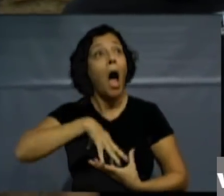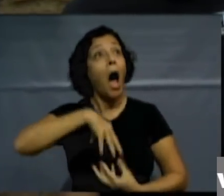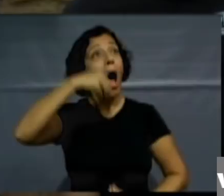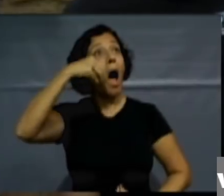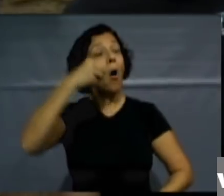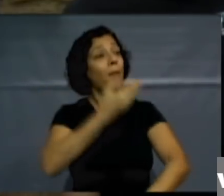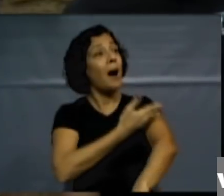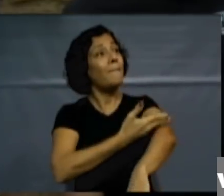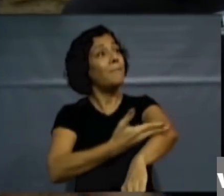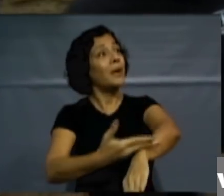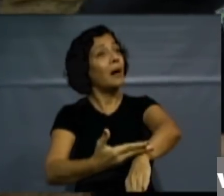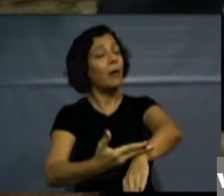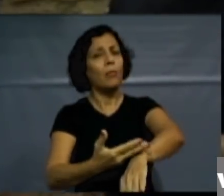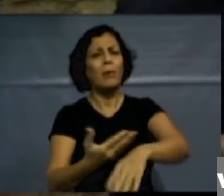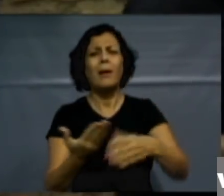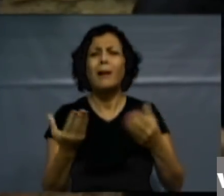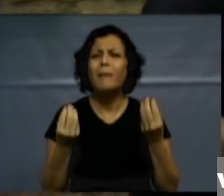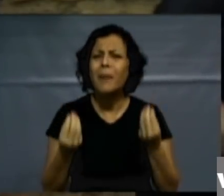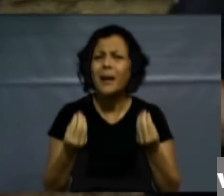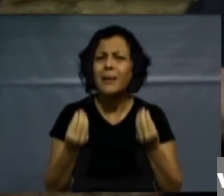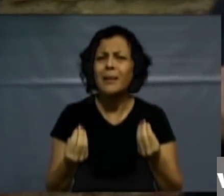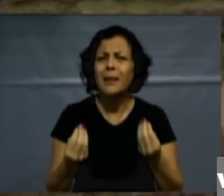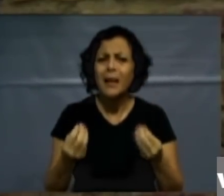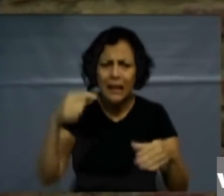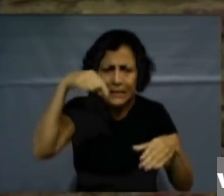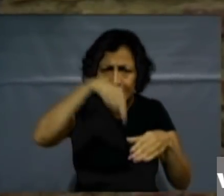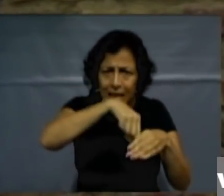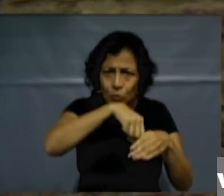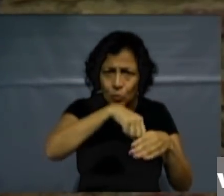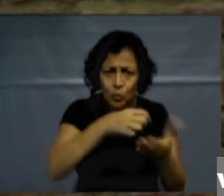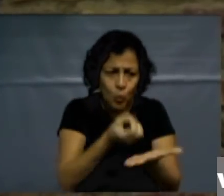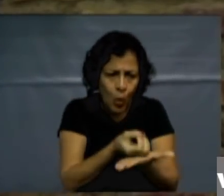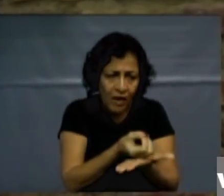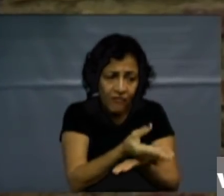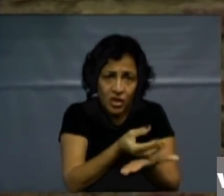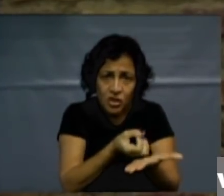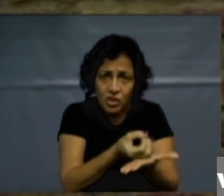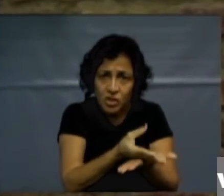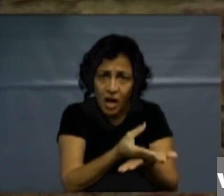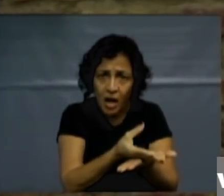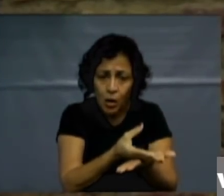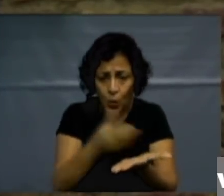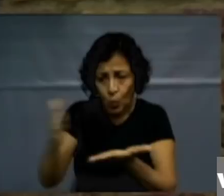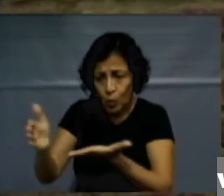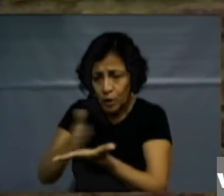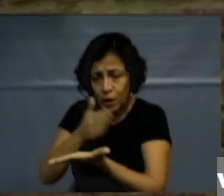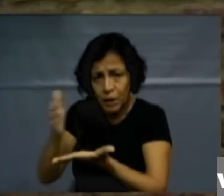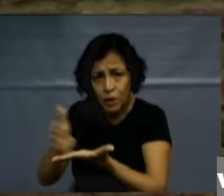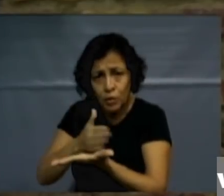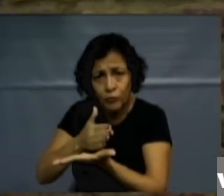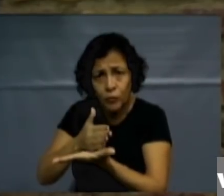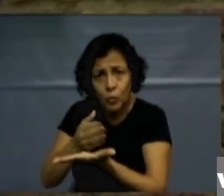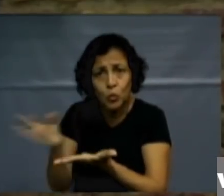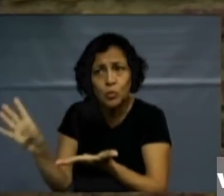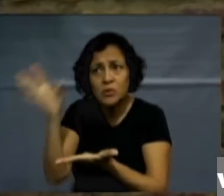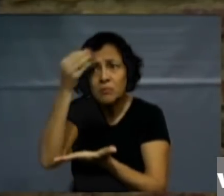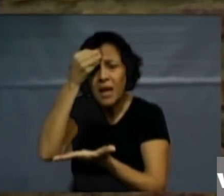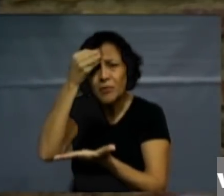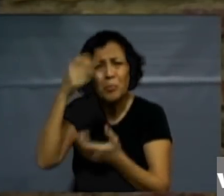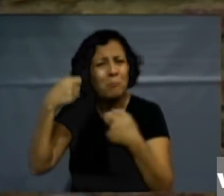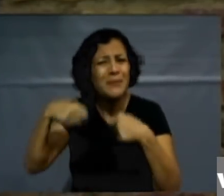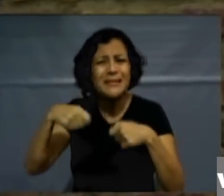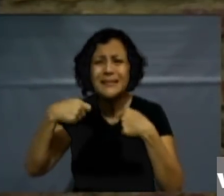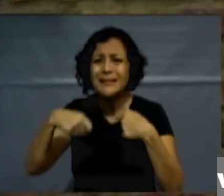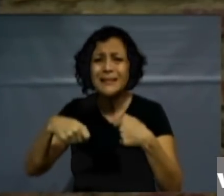onde nós já vamos ver isso em O Evangelho segundo o Espiritismo, o livro dos médiuns, que nada disso tem necessidade.